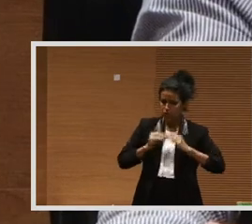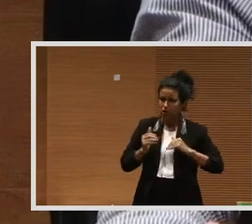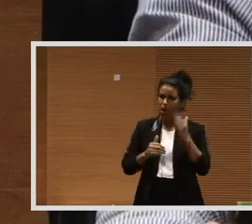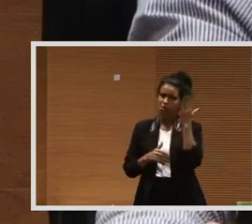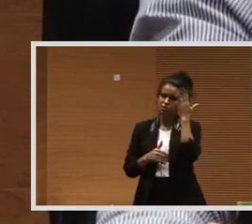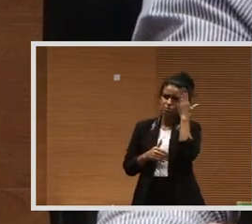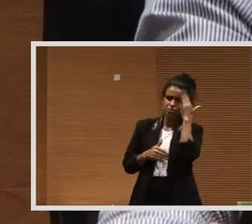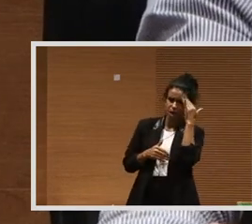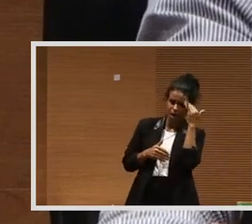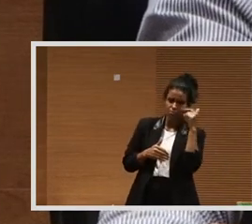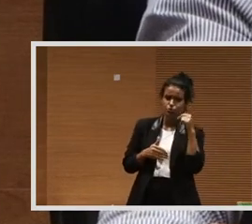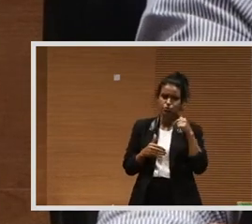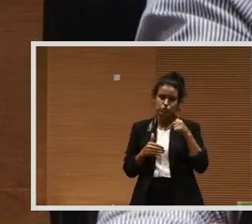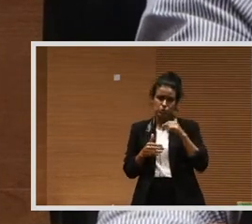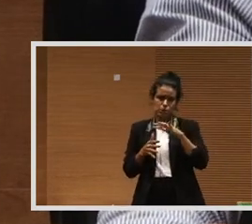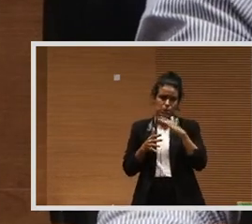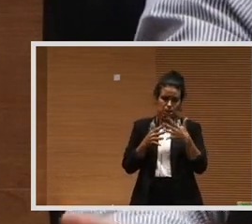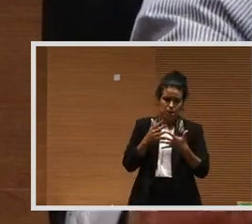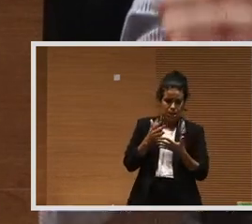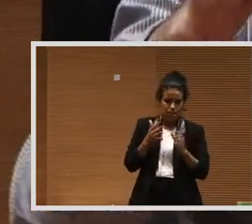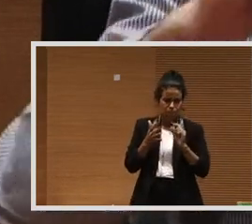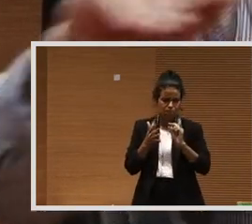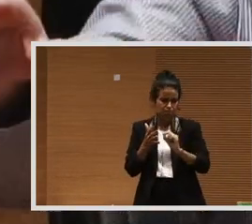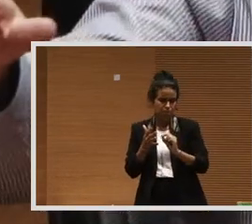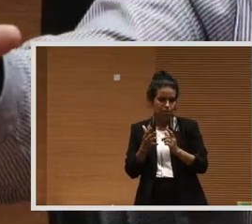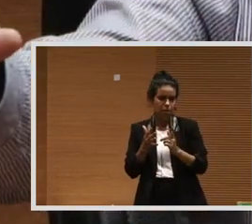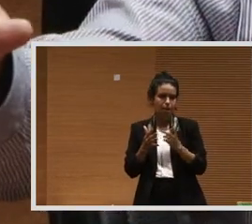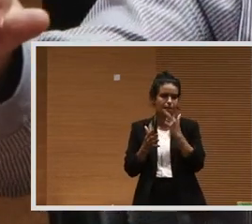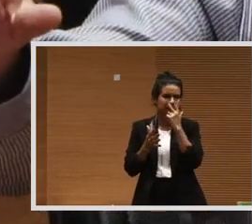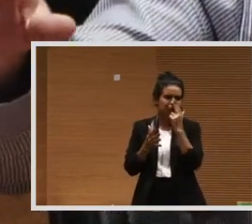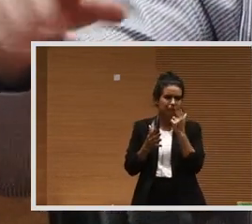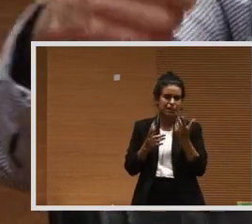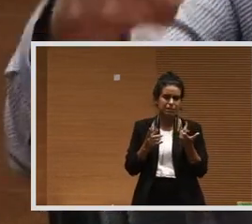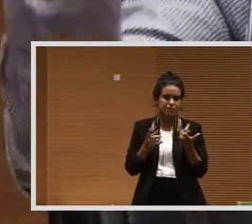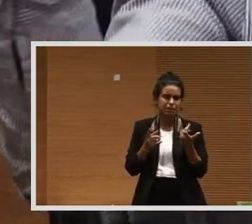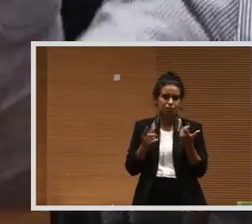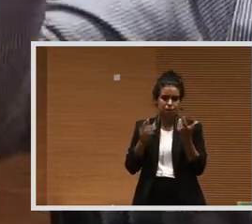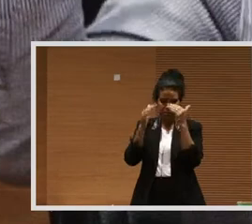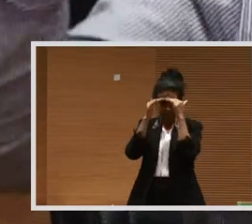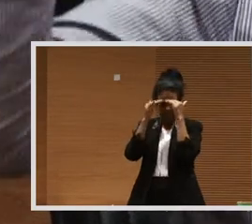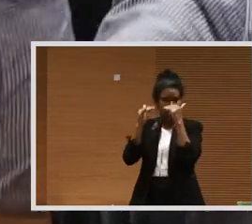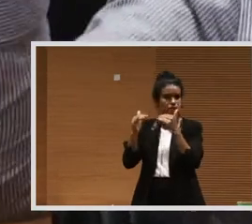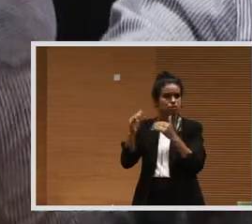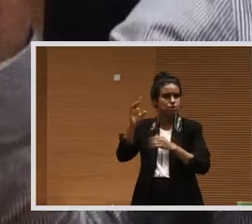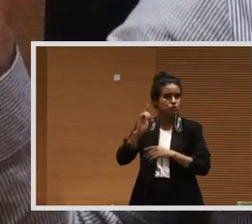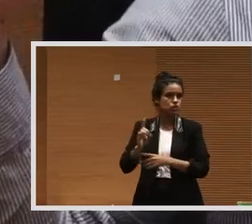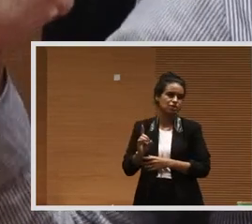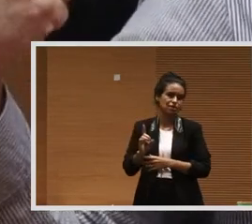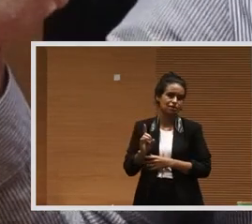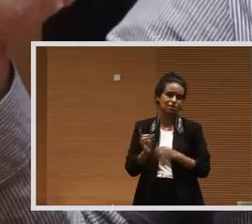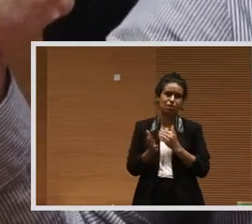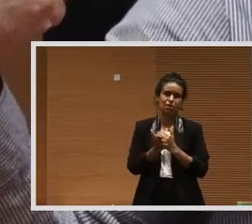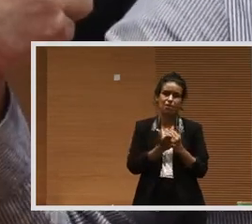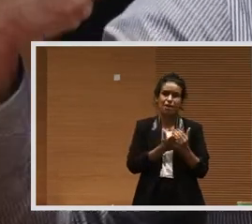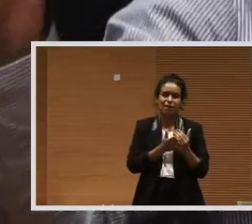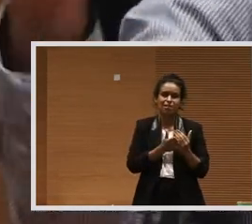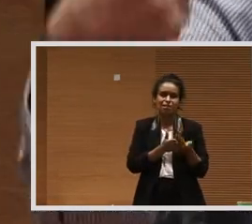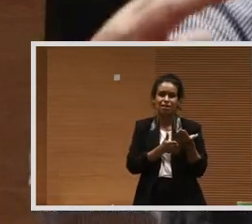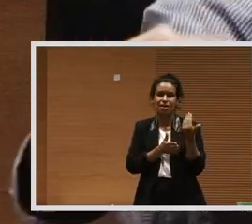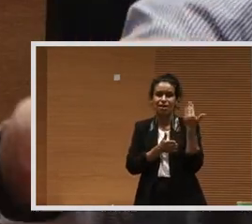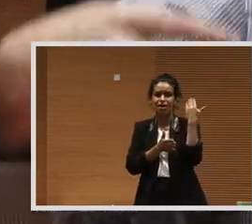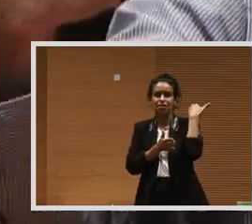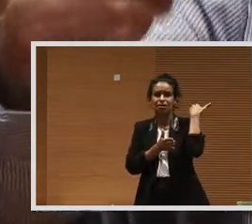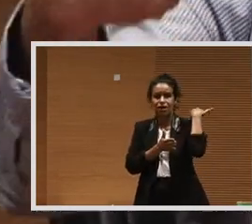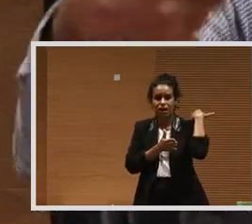ferramenta de acessibilidade, violação sistemática de direitos. Então, acho que parte lá de trás, assim. Aí